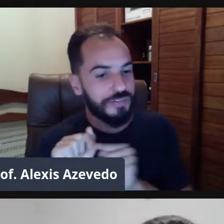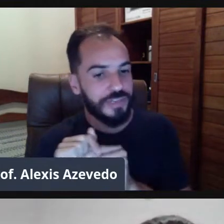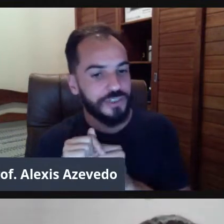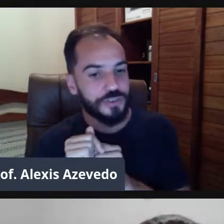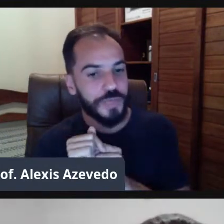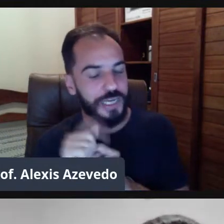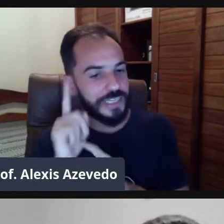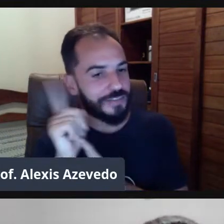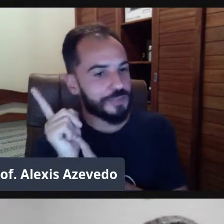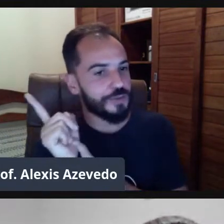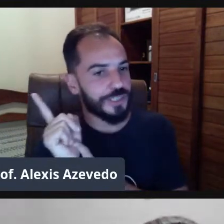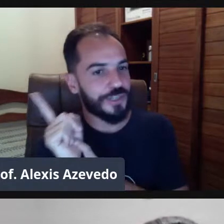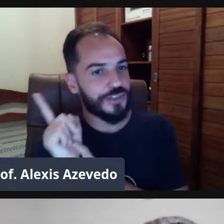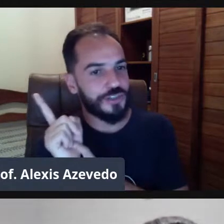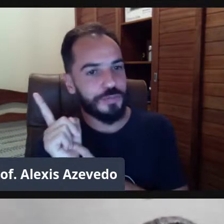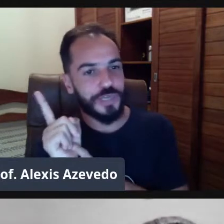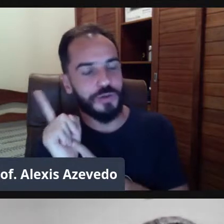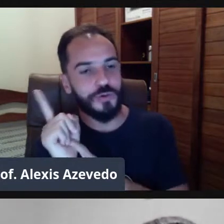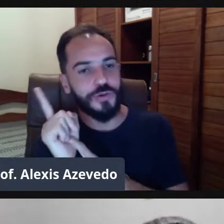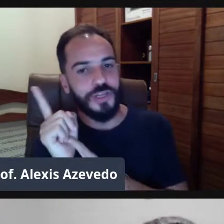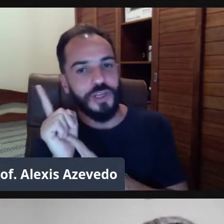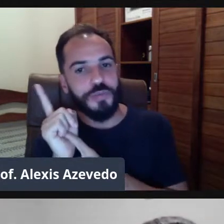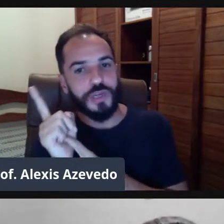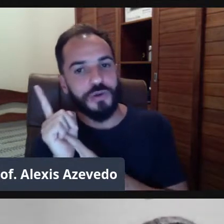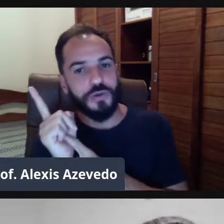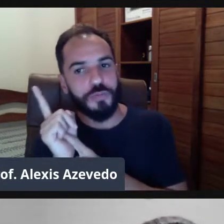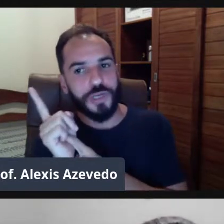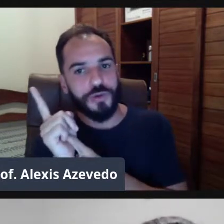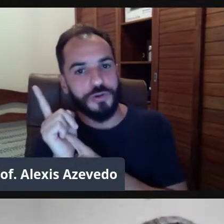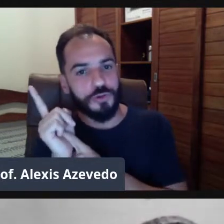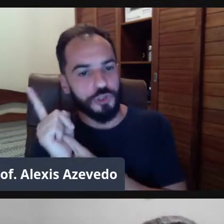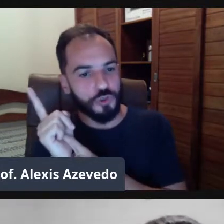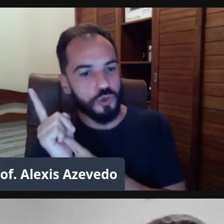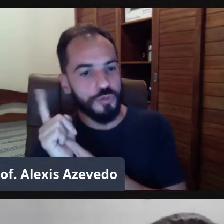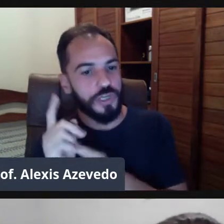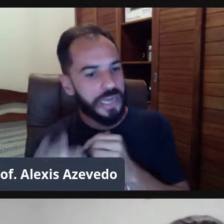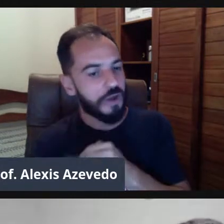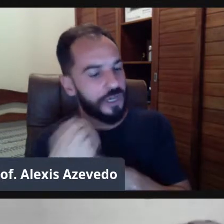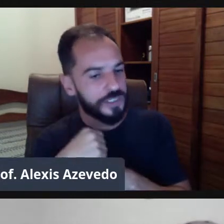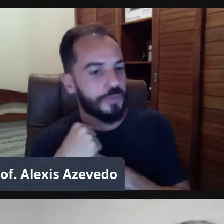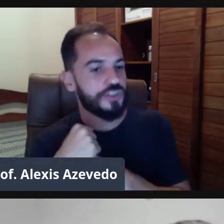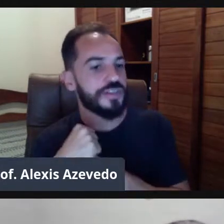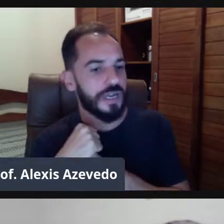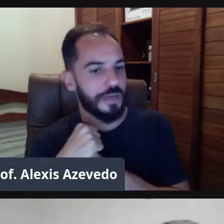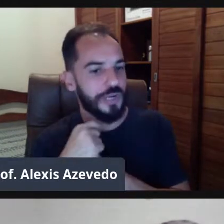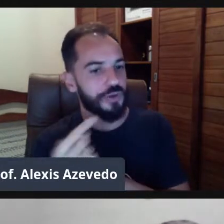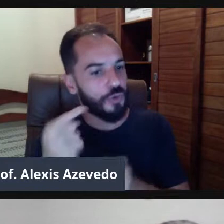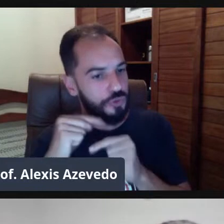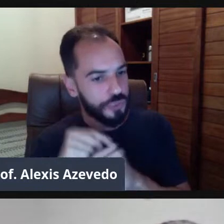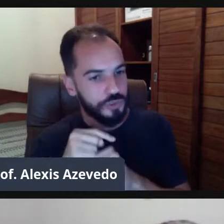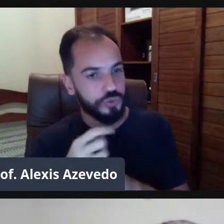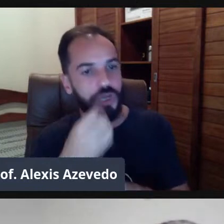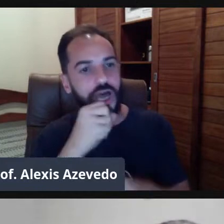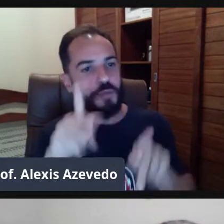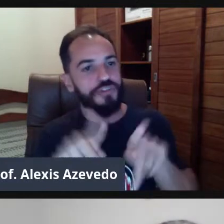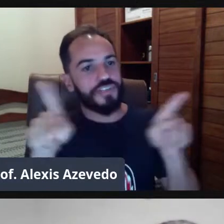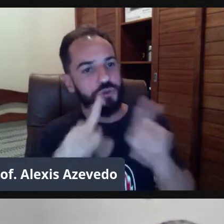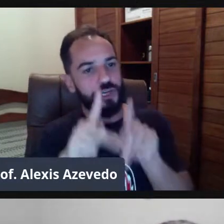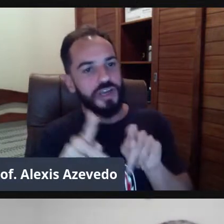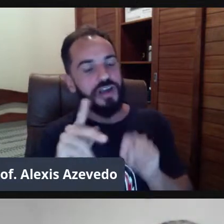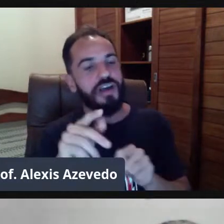não está na fila de espera, ele deve estar escutando a gente pelo YouTube. Agora você pode entrar, Gabriel. Enquanto isso,